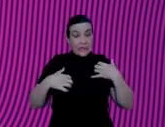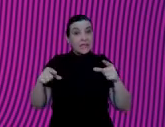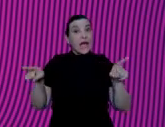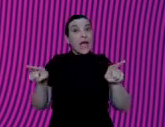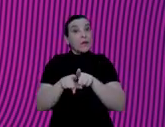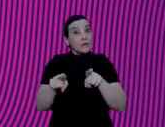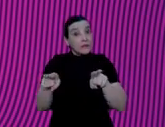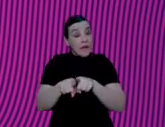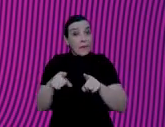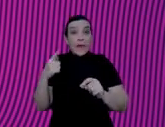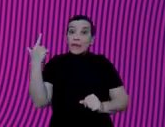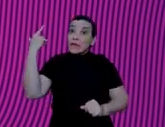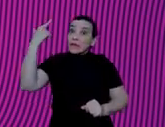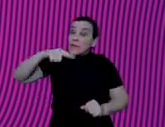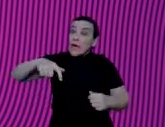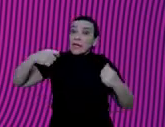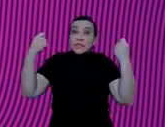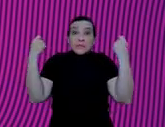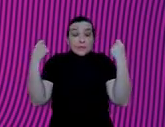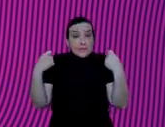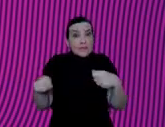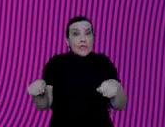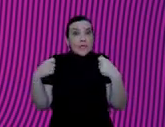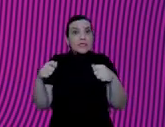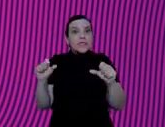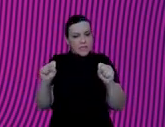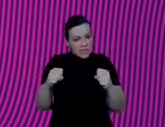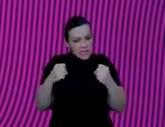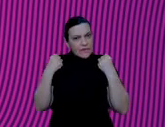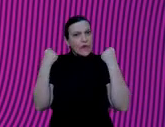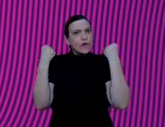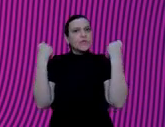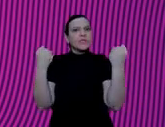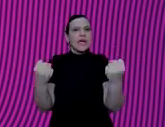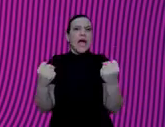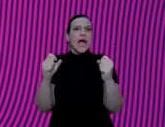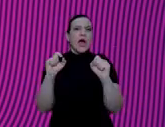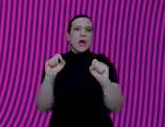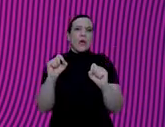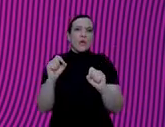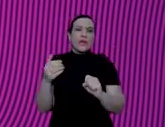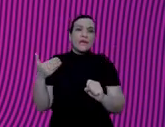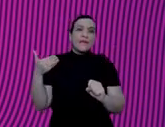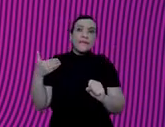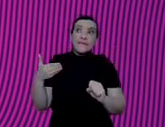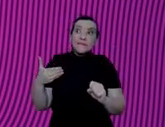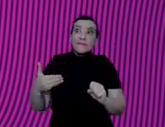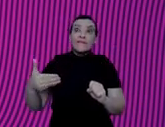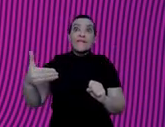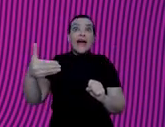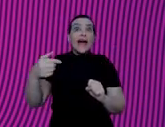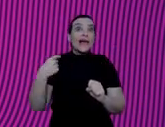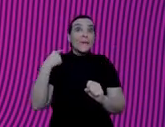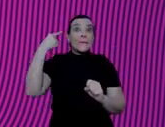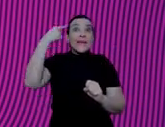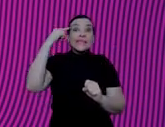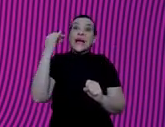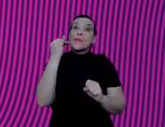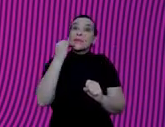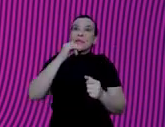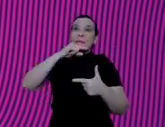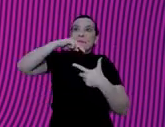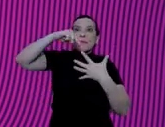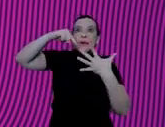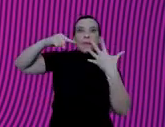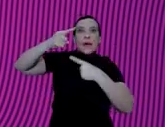precisamos lidar com isso, né, que o entusiasmo pela década do cérebro, que não trouxe, assim, todos os resultados de aumento do conhecimento